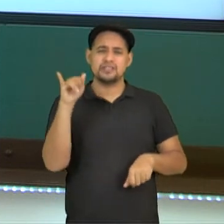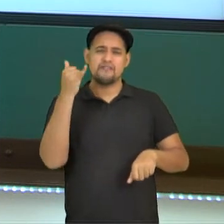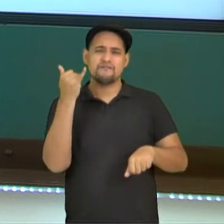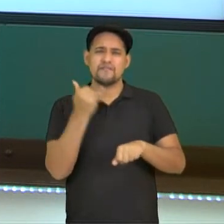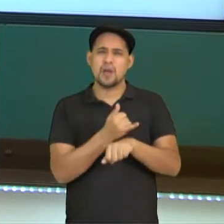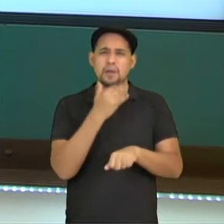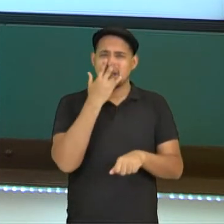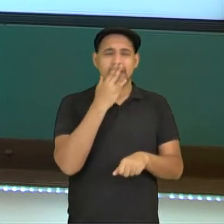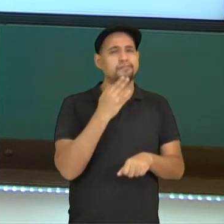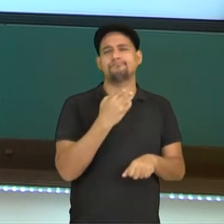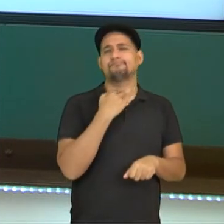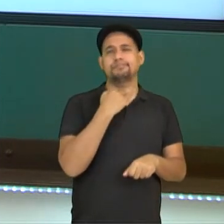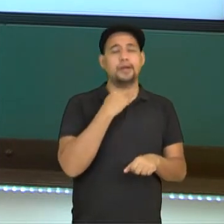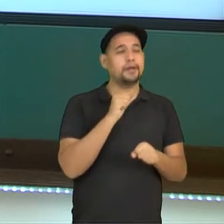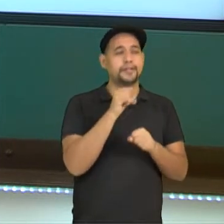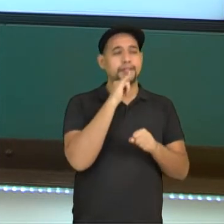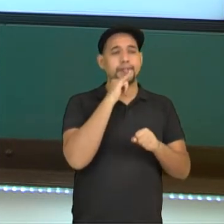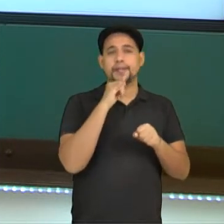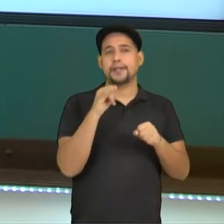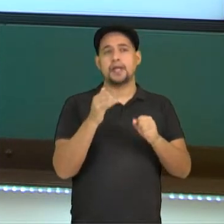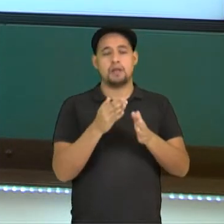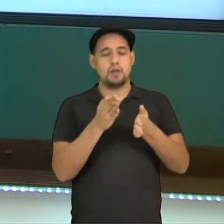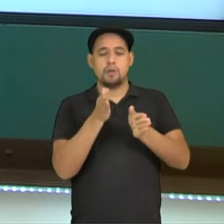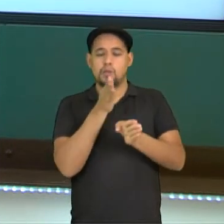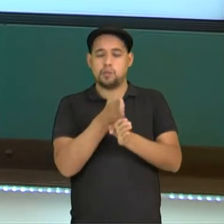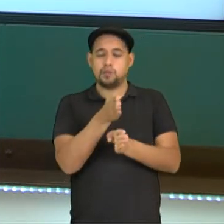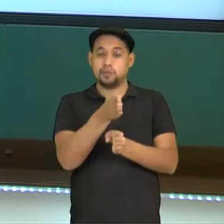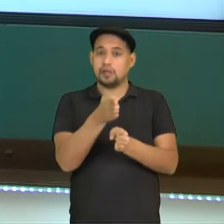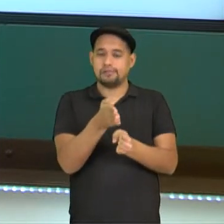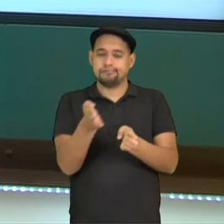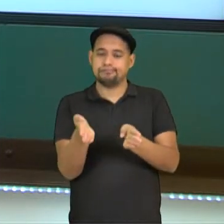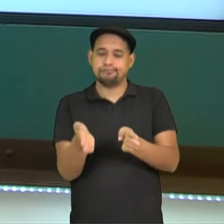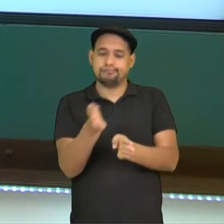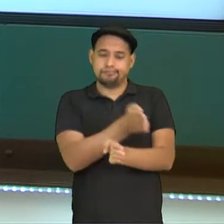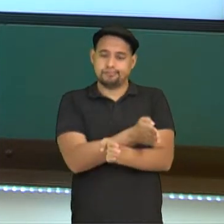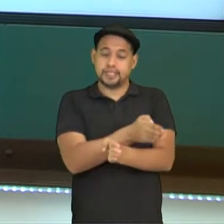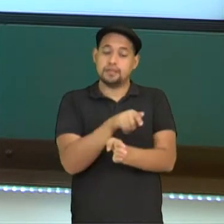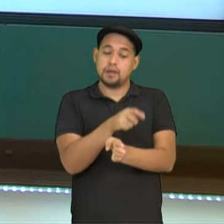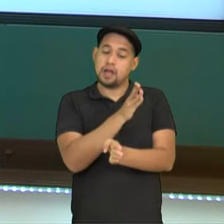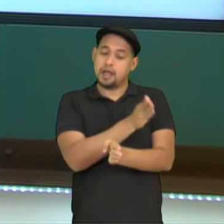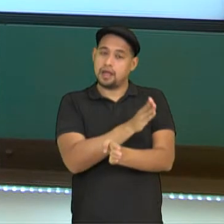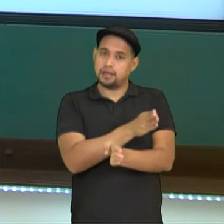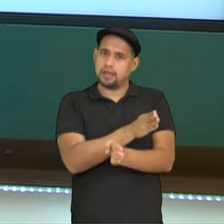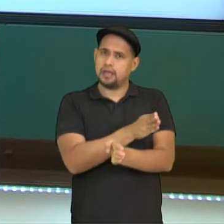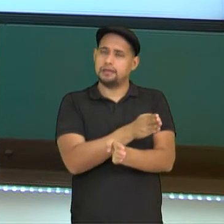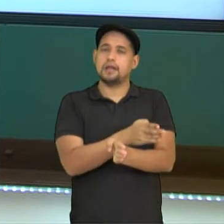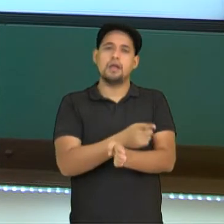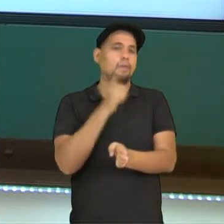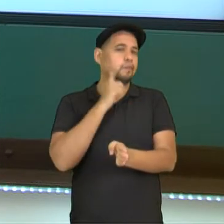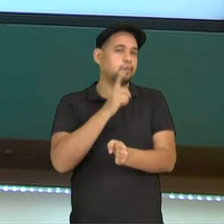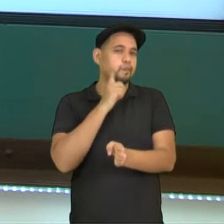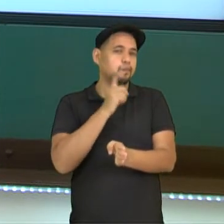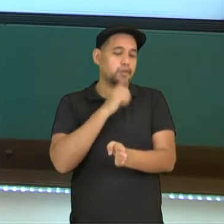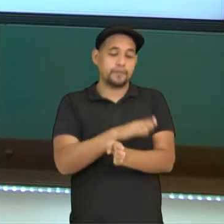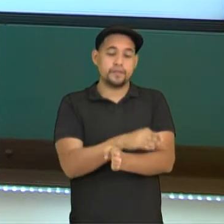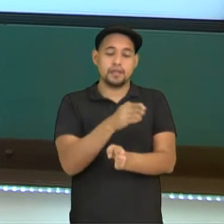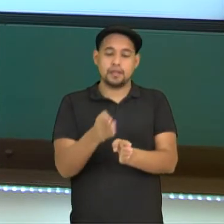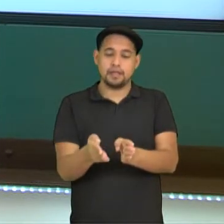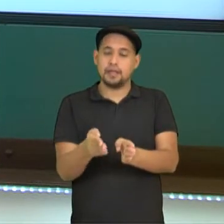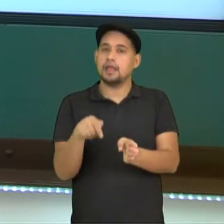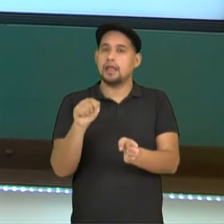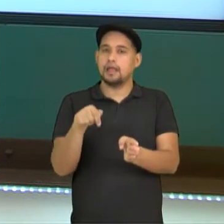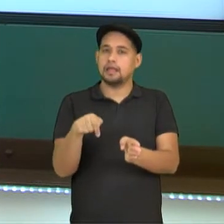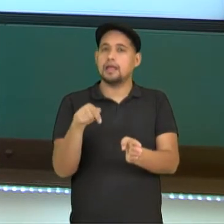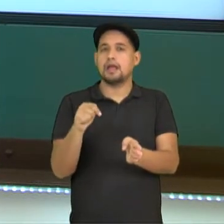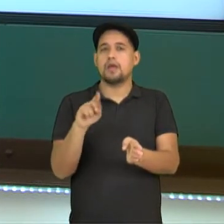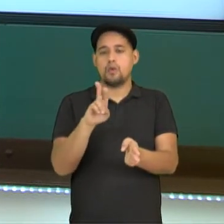de que não dá para passar de um lado para o outro. Então uma divisão entre a influência da União Soviética e a influência do